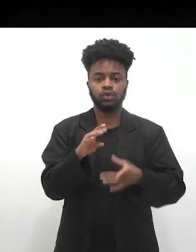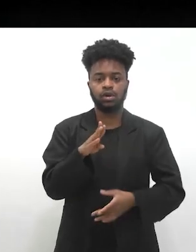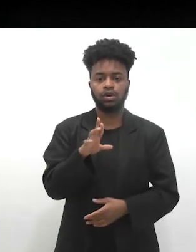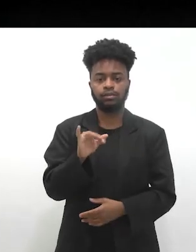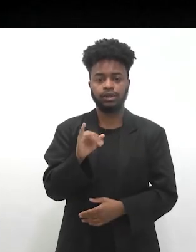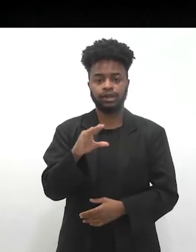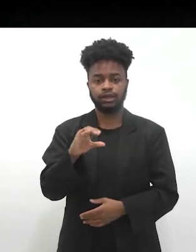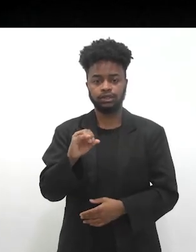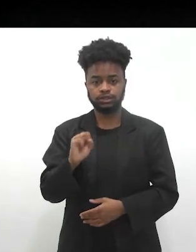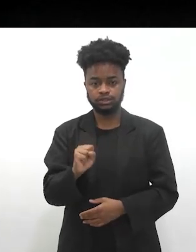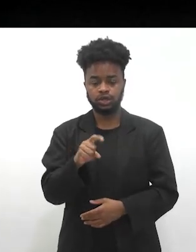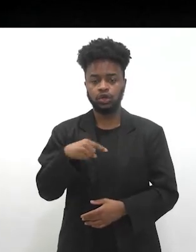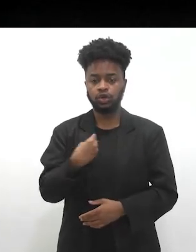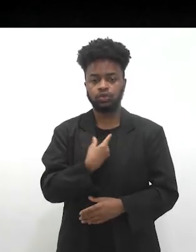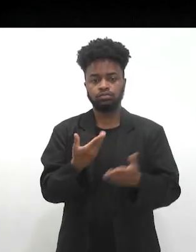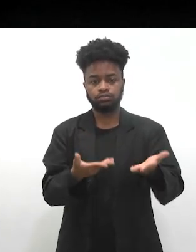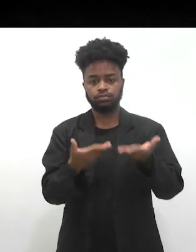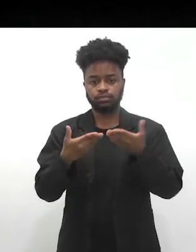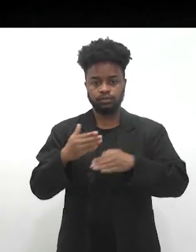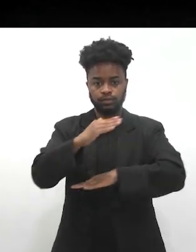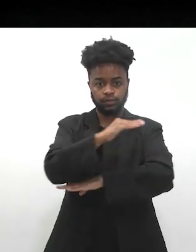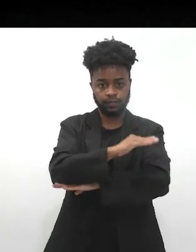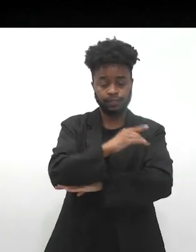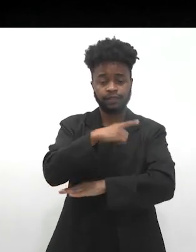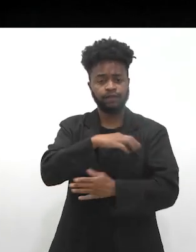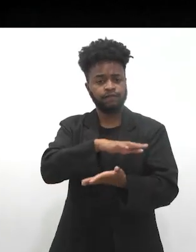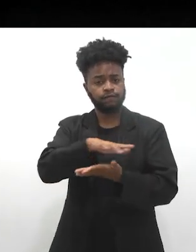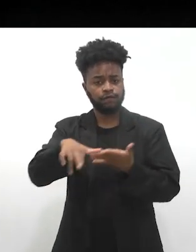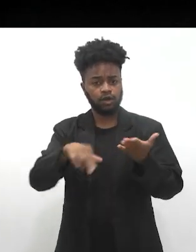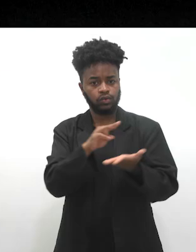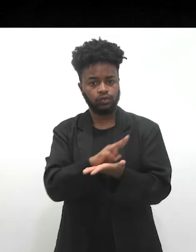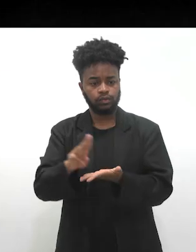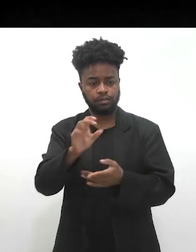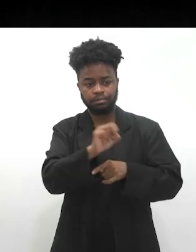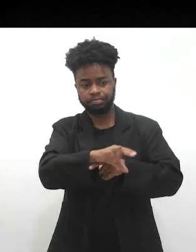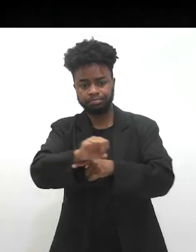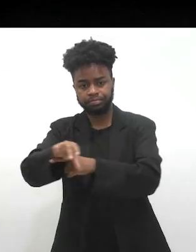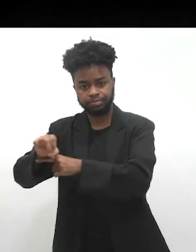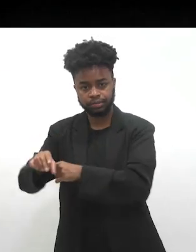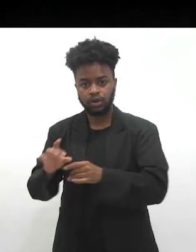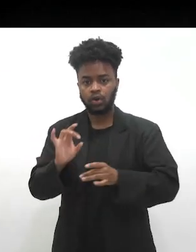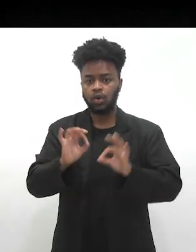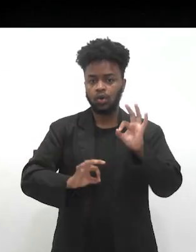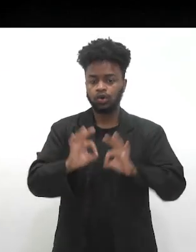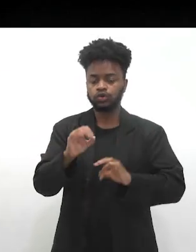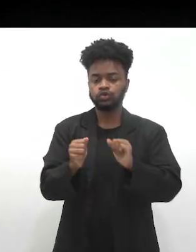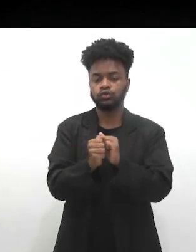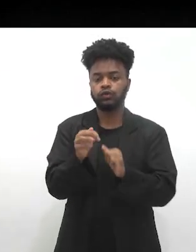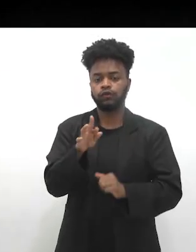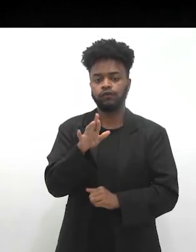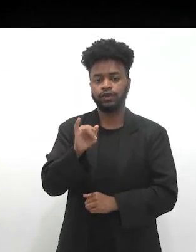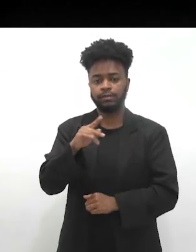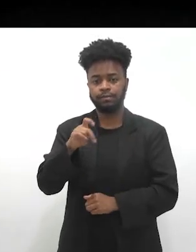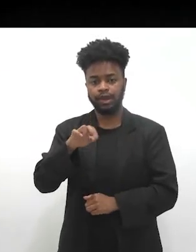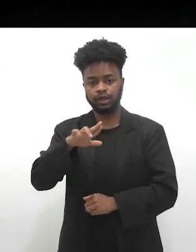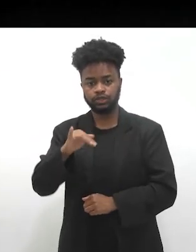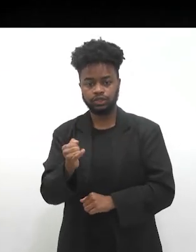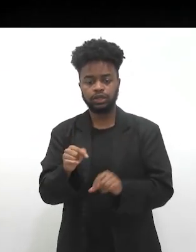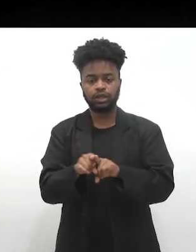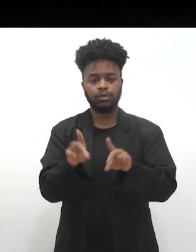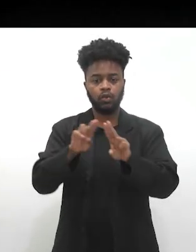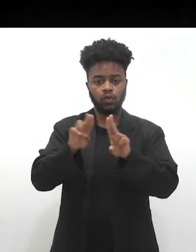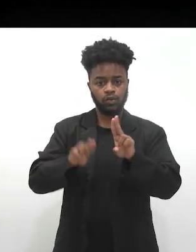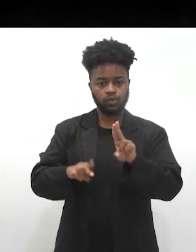BRICS. E recebemos aqui no Museu do Amanhã diversas universidades, e que foi organizado pelo FRIPERJ junto com a UFRJ.